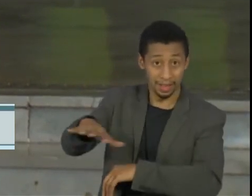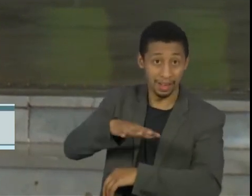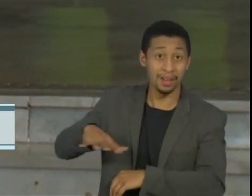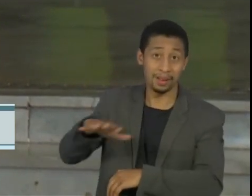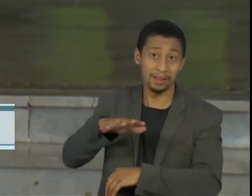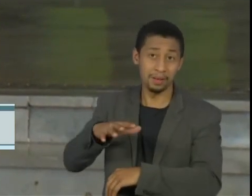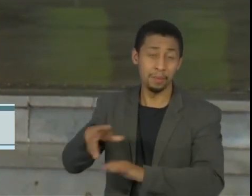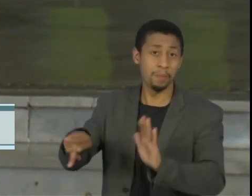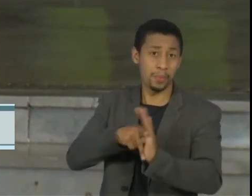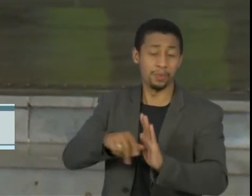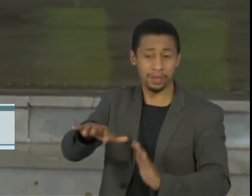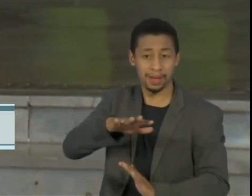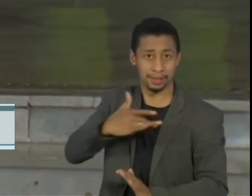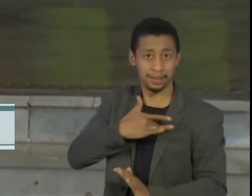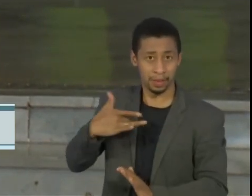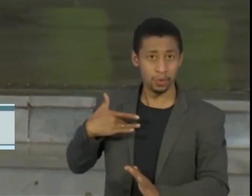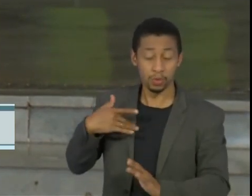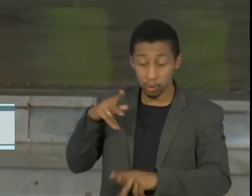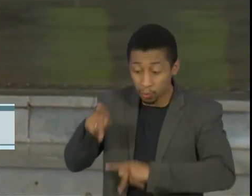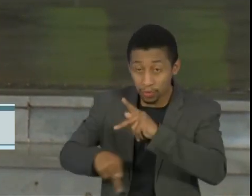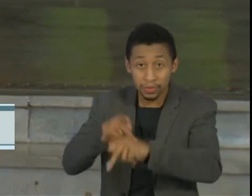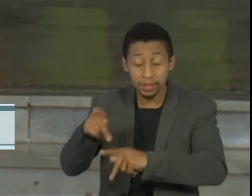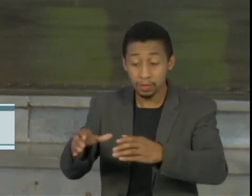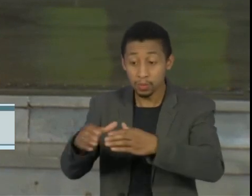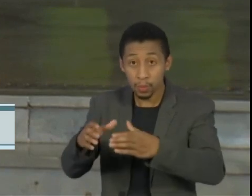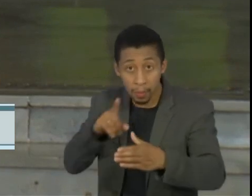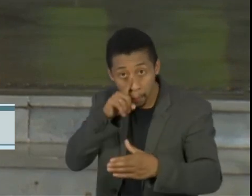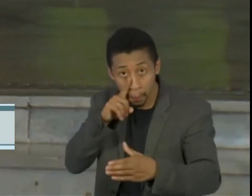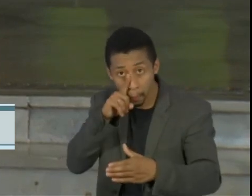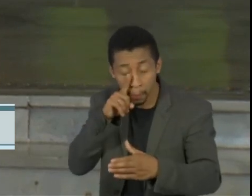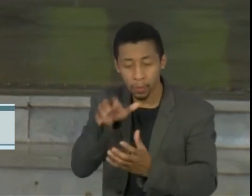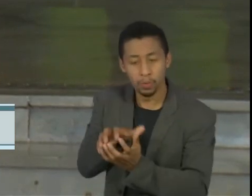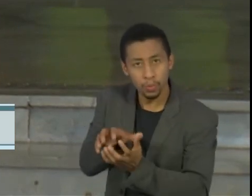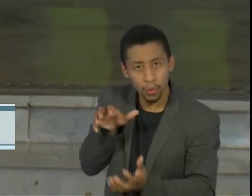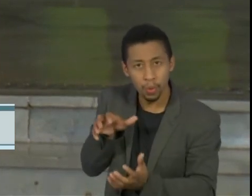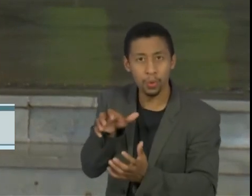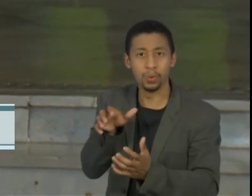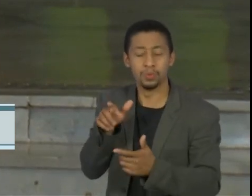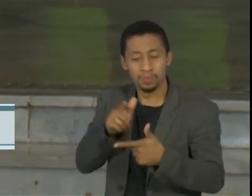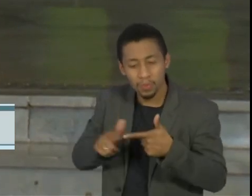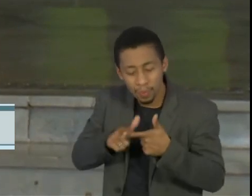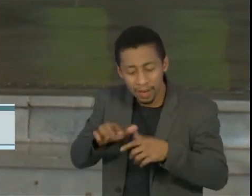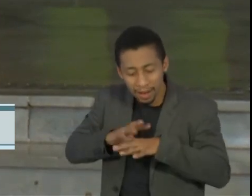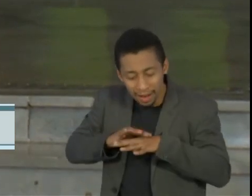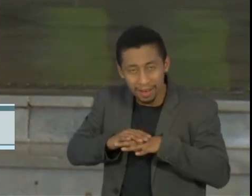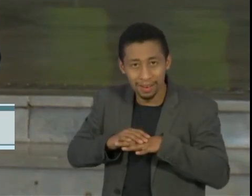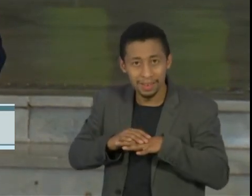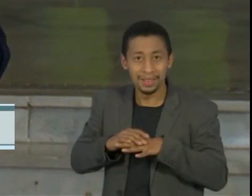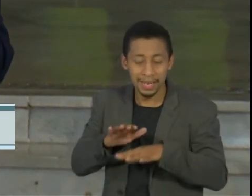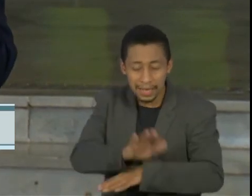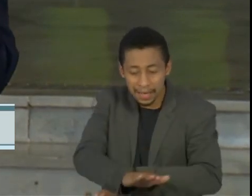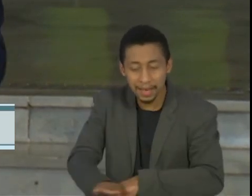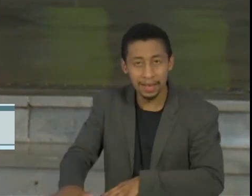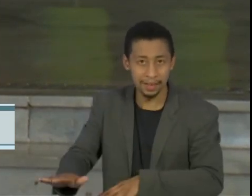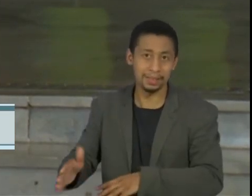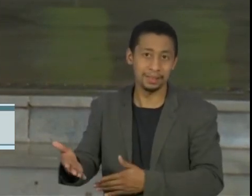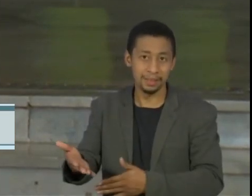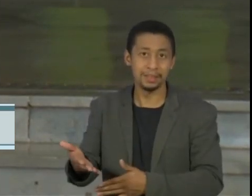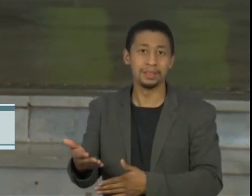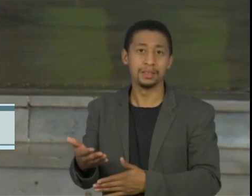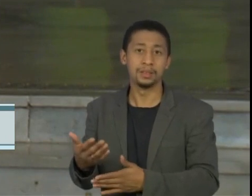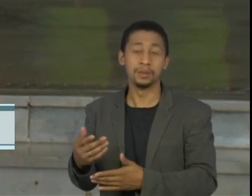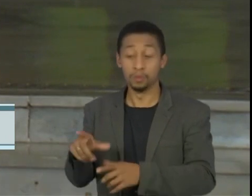profissionais da saúde, e a população que tem maior risco, os idosos e portadores de comorbidade. Então, isso é parte do estudo. Agora,